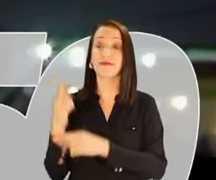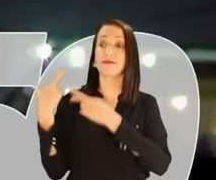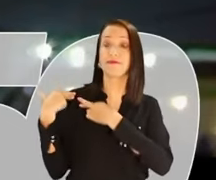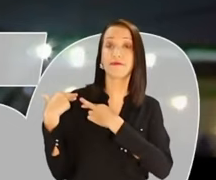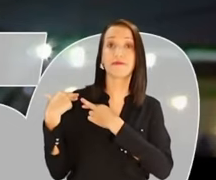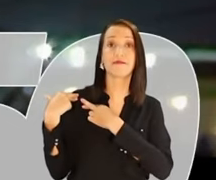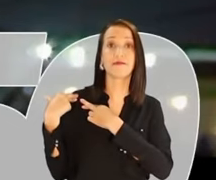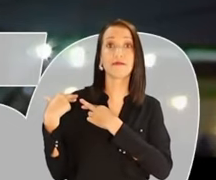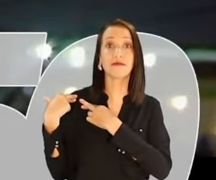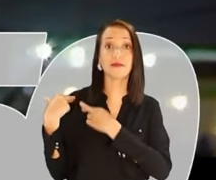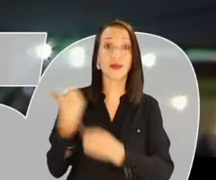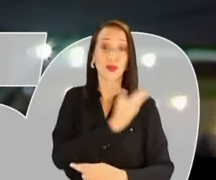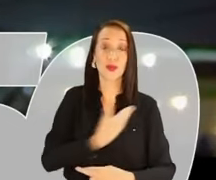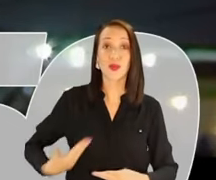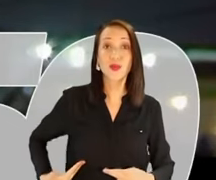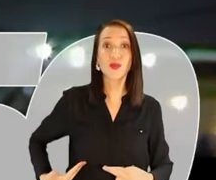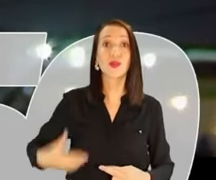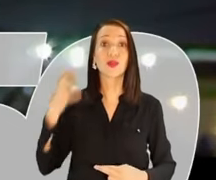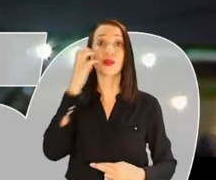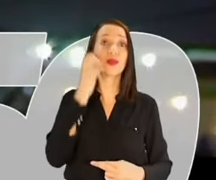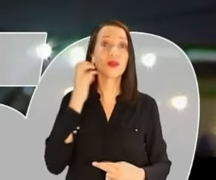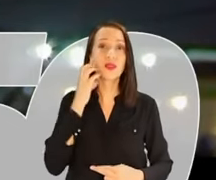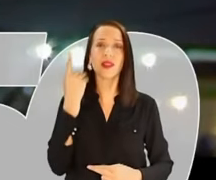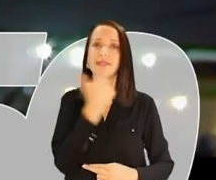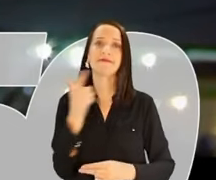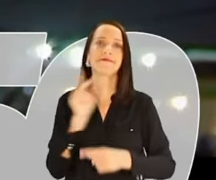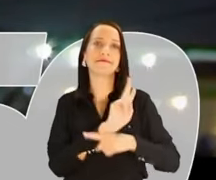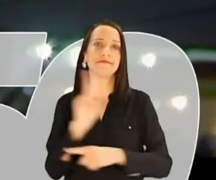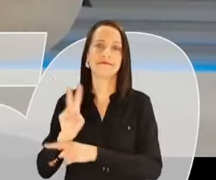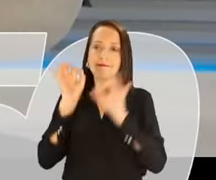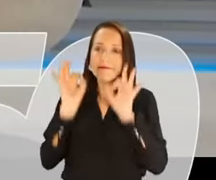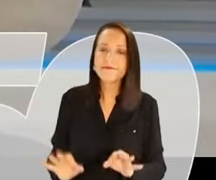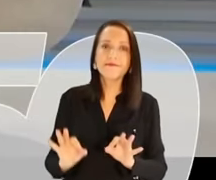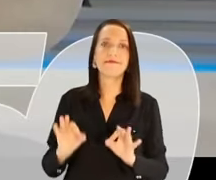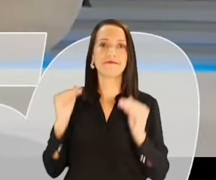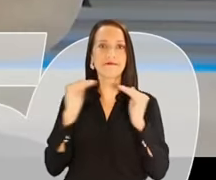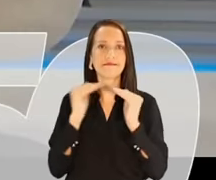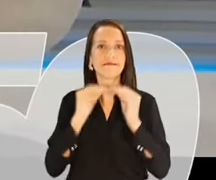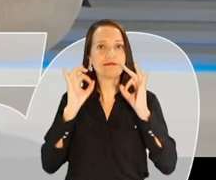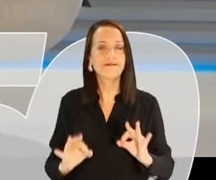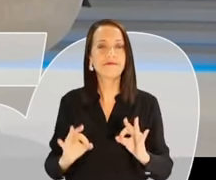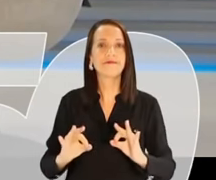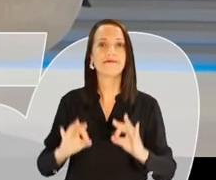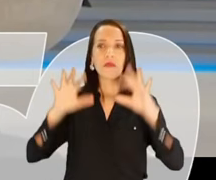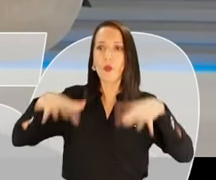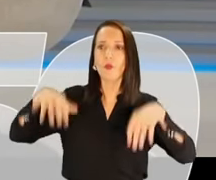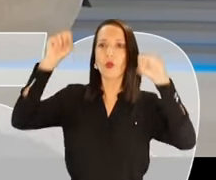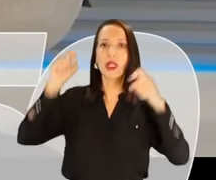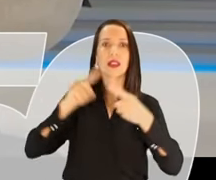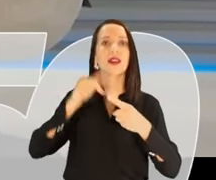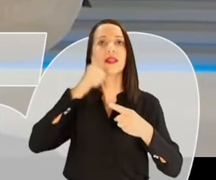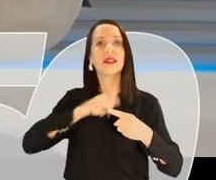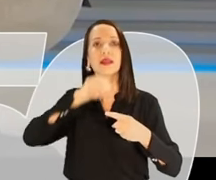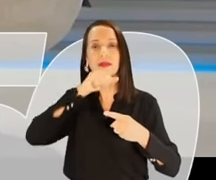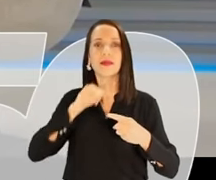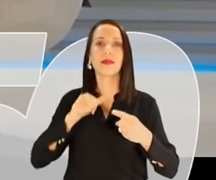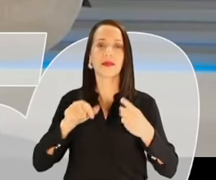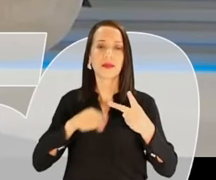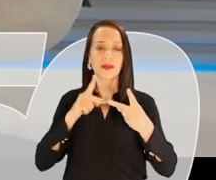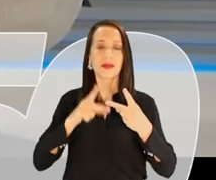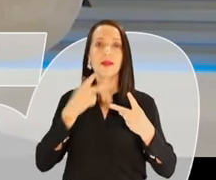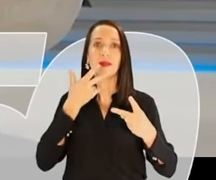Tarcísio, e que não tem feito a fiscalização de forma adequada. Agora, esse apagão tem um pai e tem uma